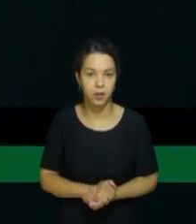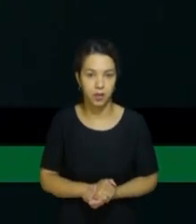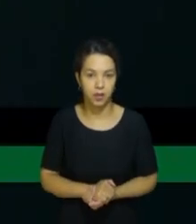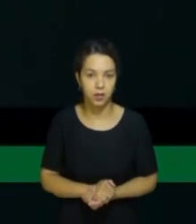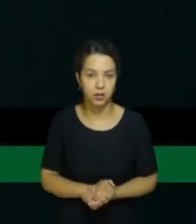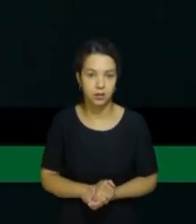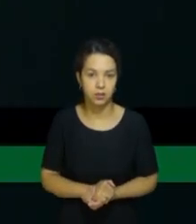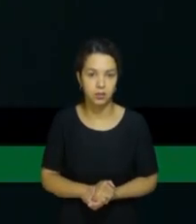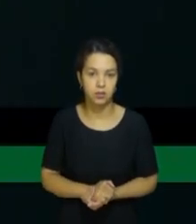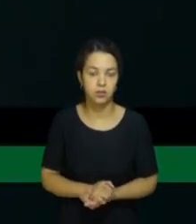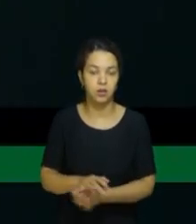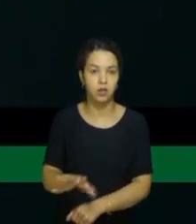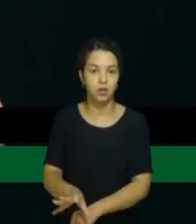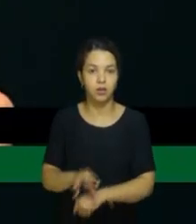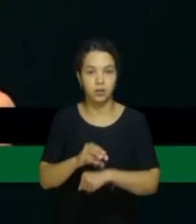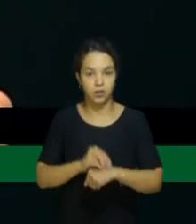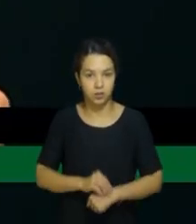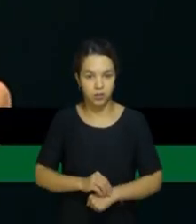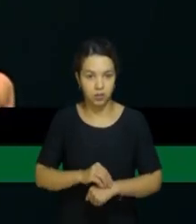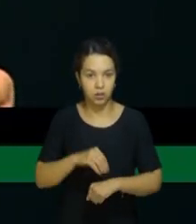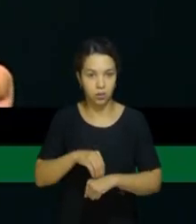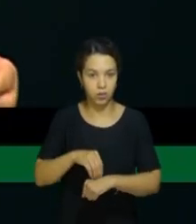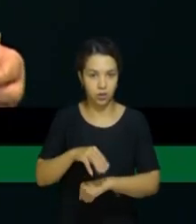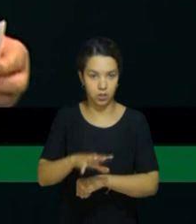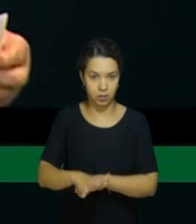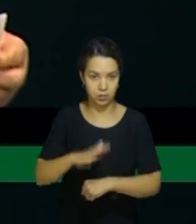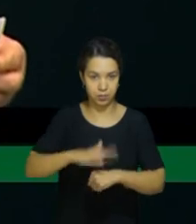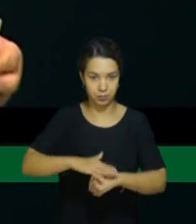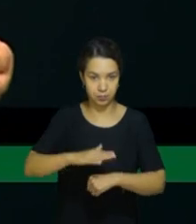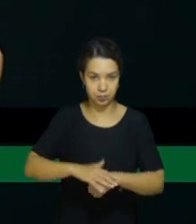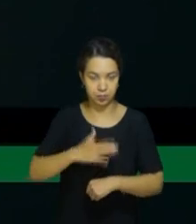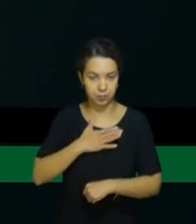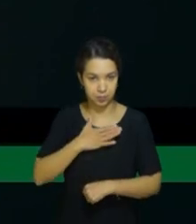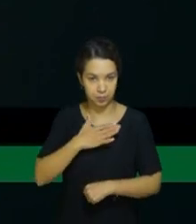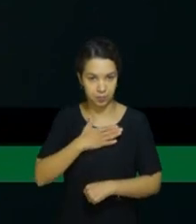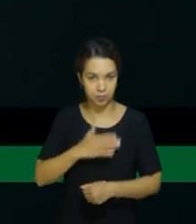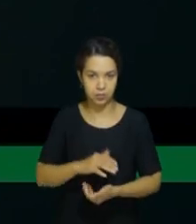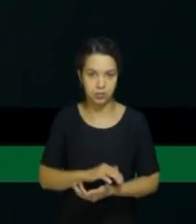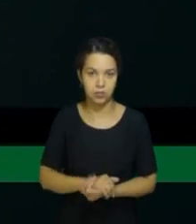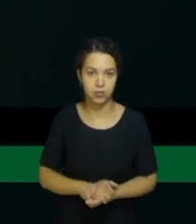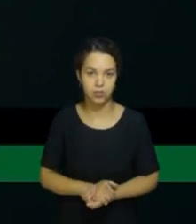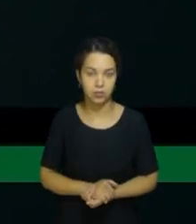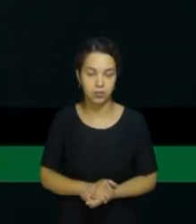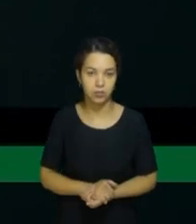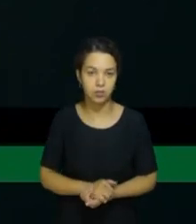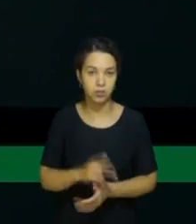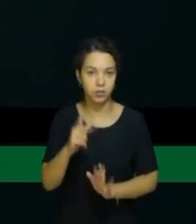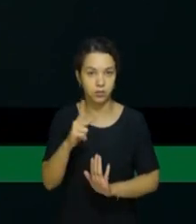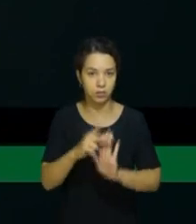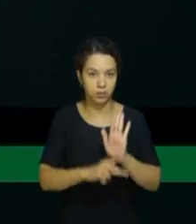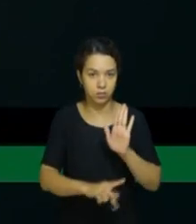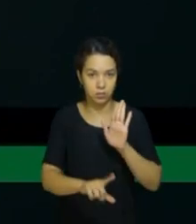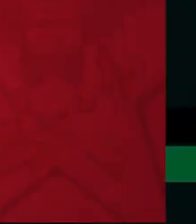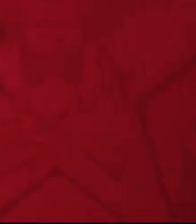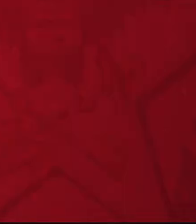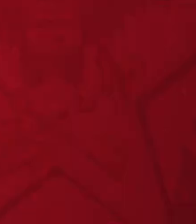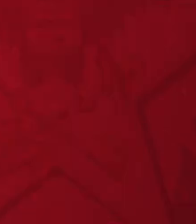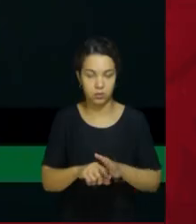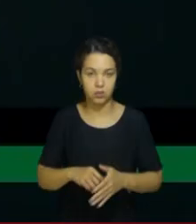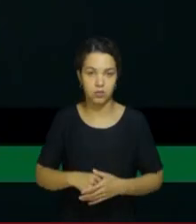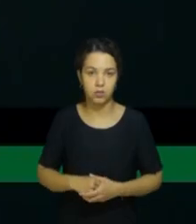Baldiceira falou, entre outros temas, sobre um projeto de lei de autoria dele para facilitar o sistema de captação de águas